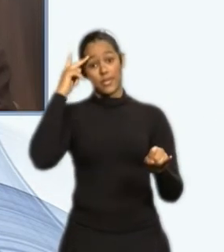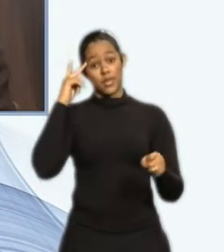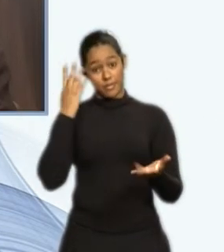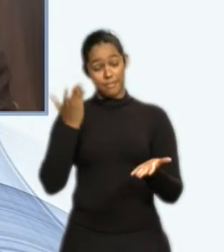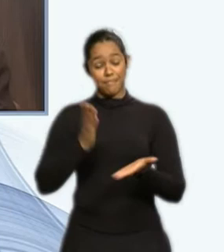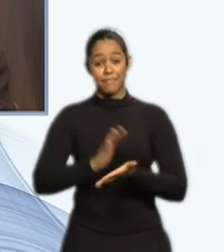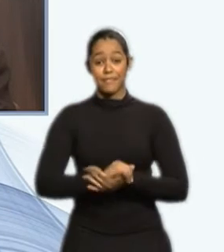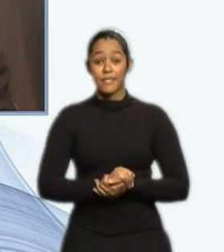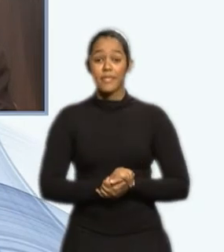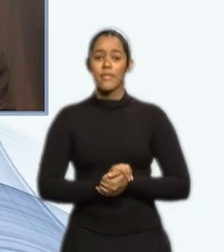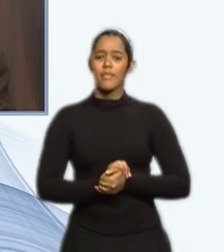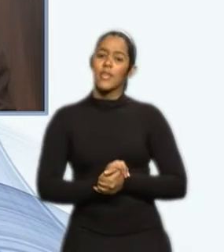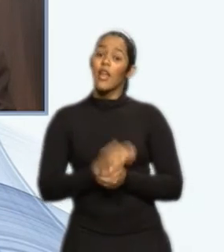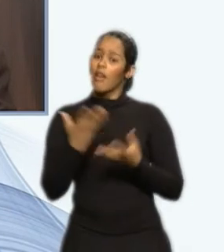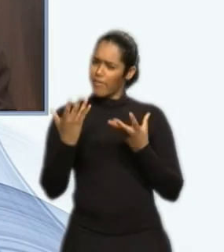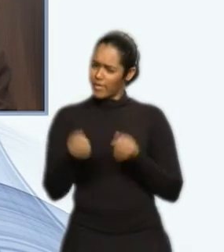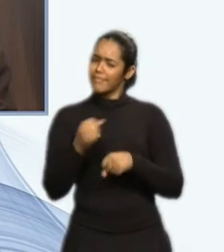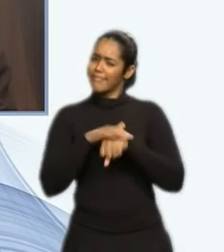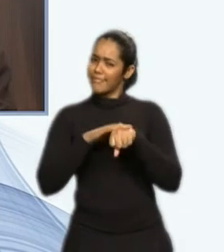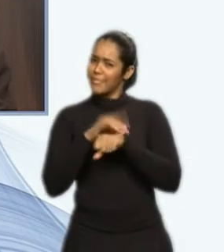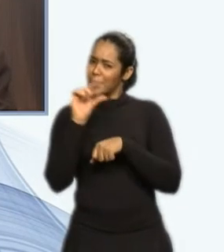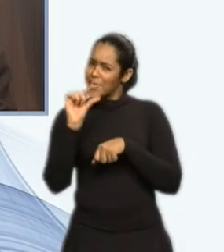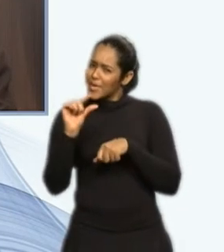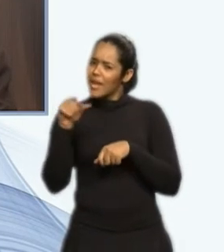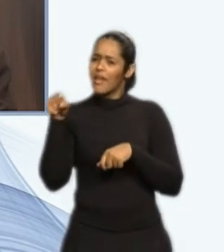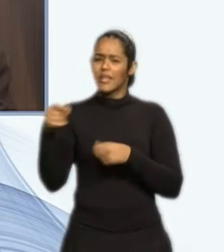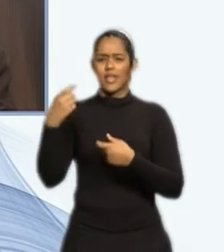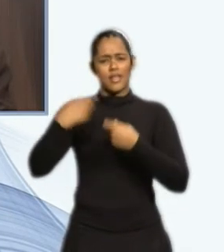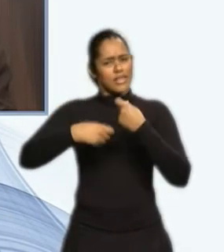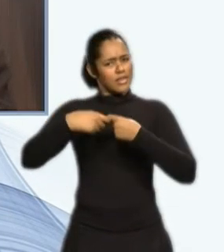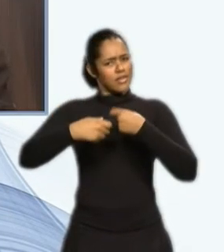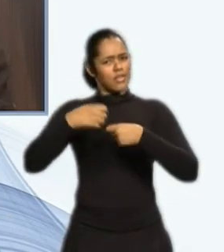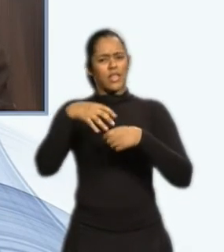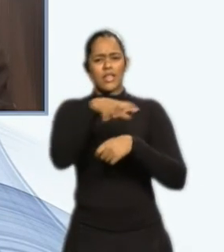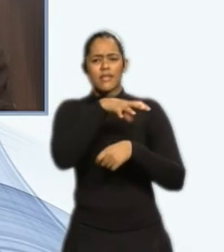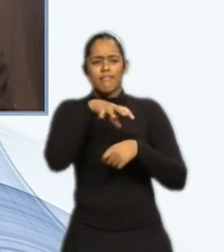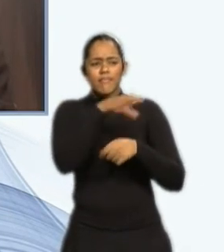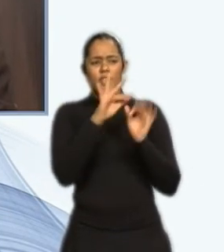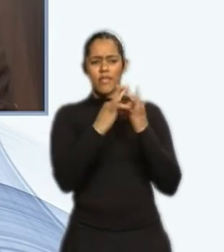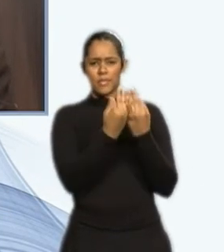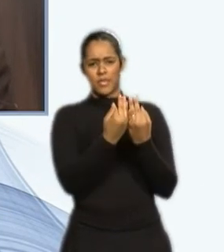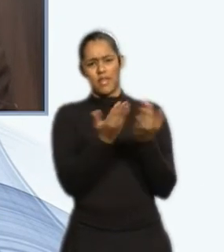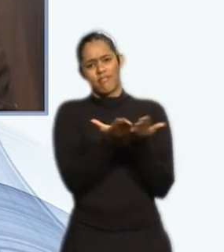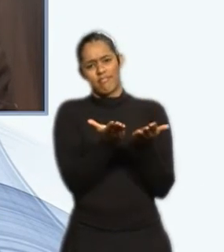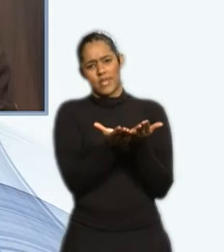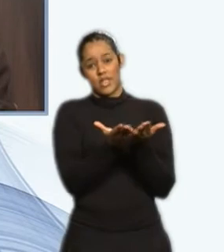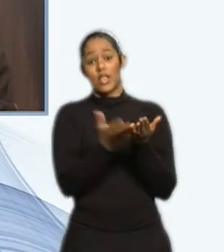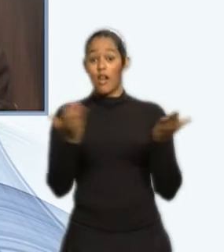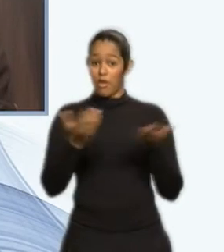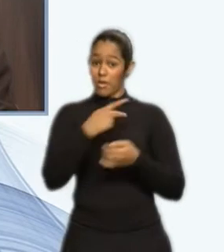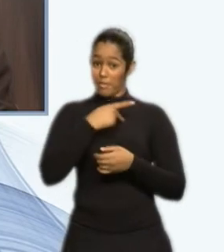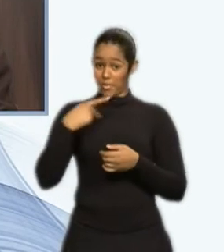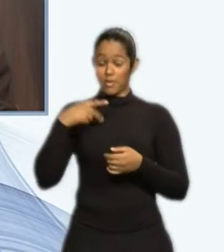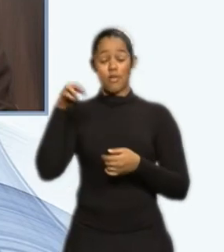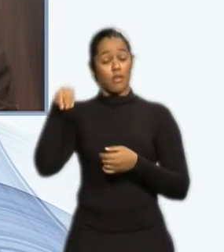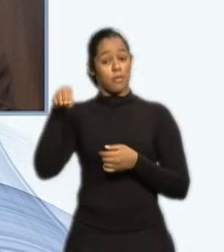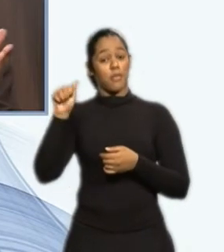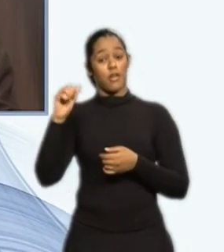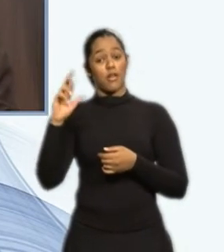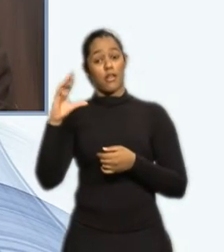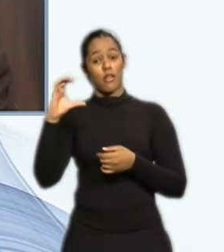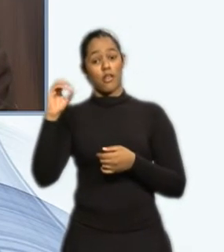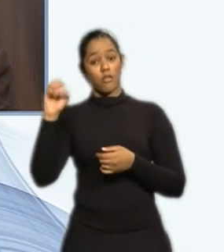71.500 destinatários. Vamos falar um pouco sobre essa questão da sexualidade no meio cristão agora, com o pastor Marcos